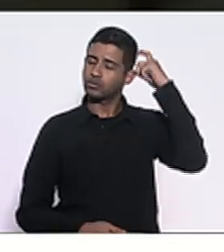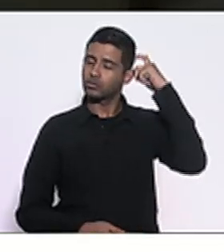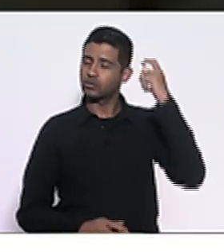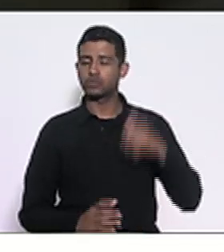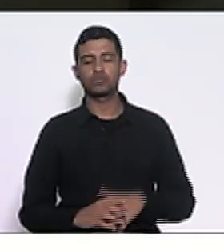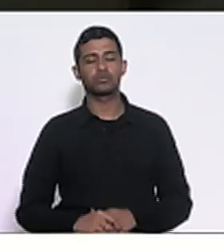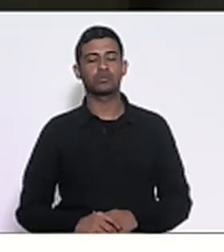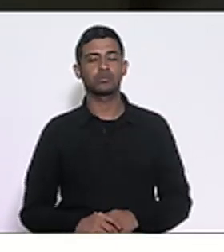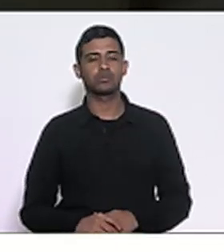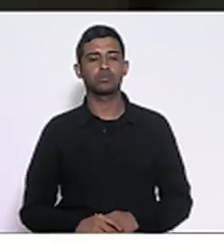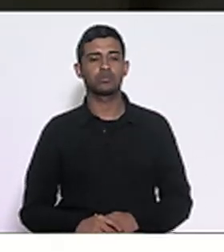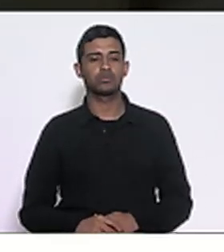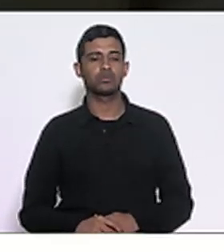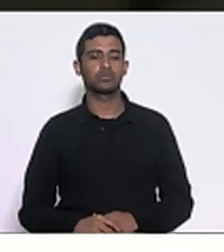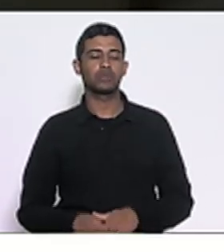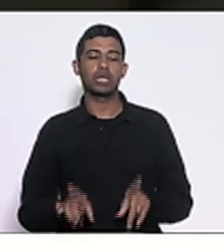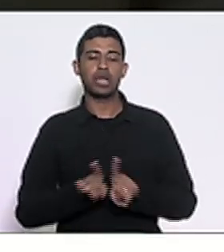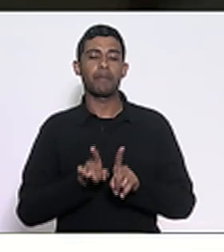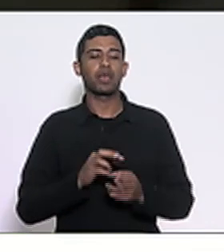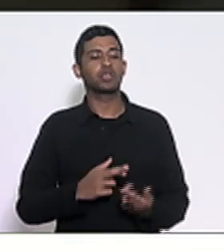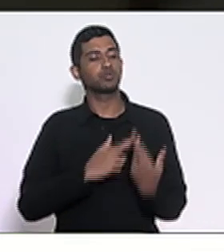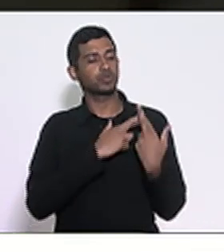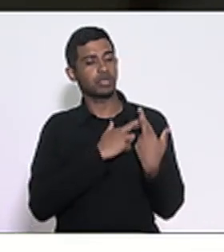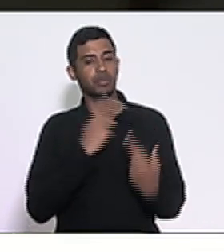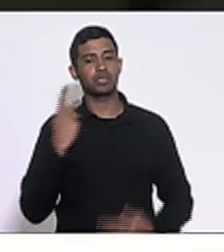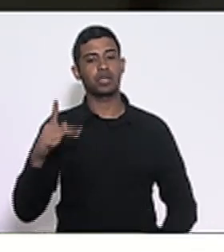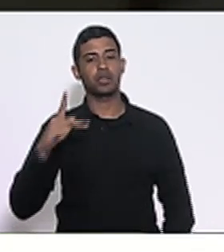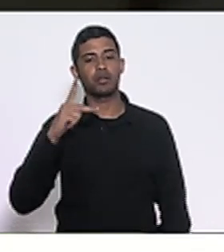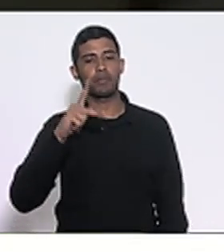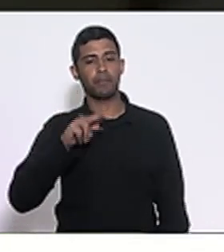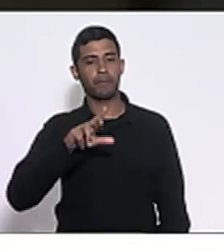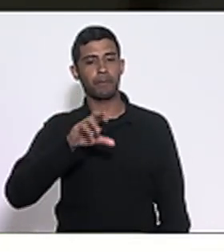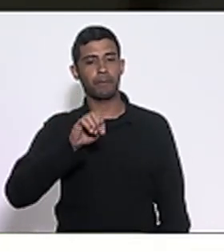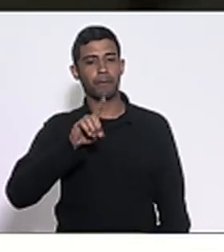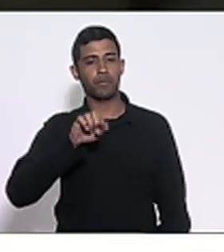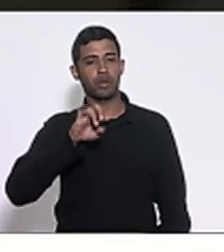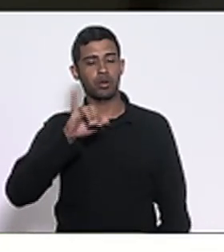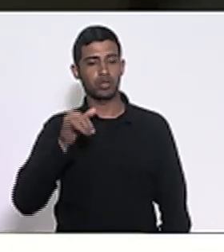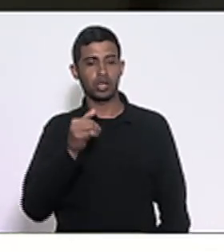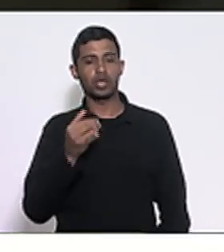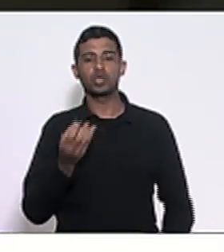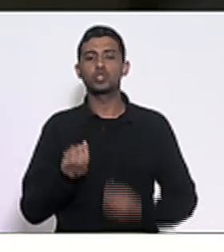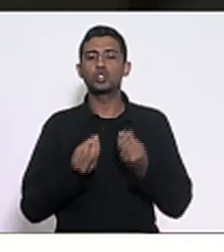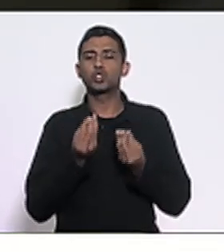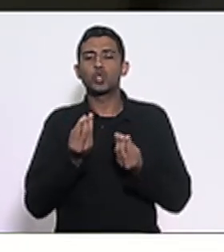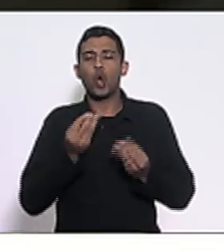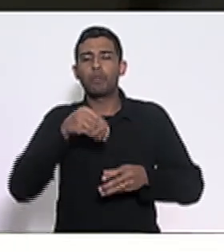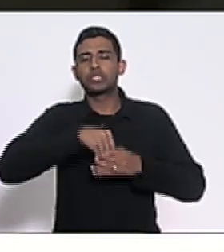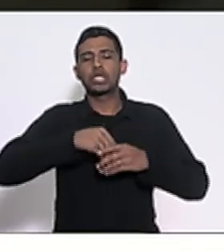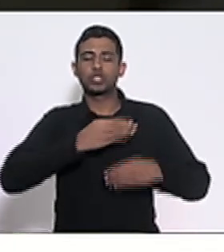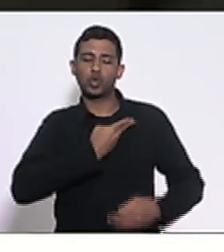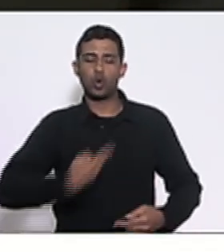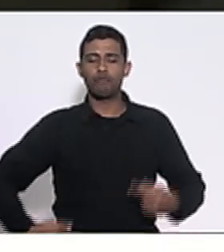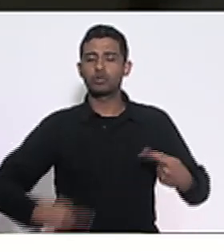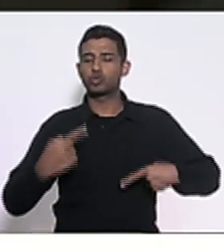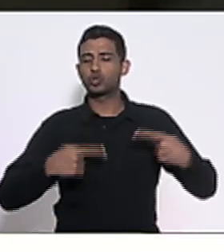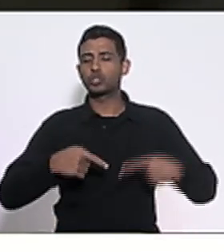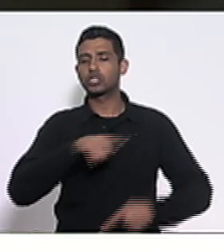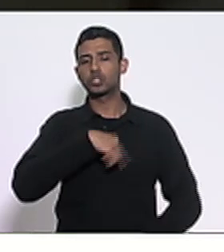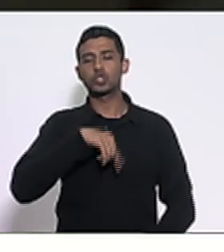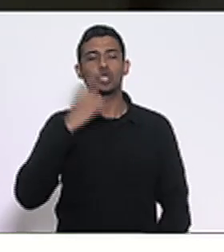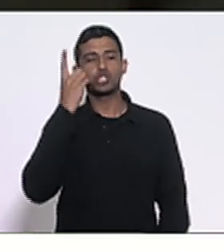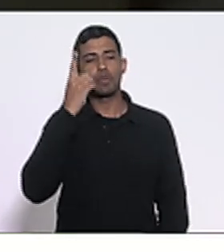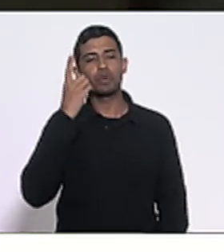do papel estratégico do Proderj, como é que isso está sendo visto nas discussões dentro do governo e como que a gente aqui, enquanto parlamento, pode